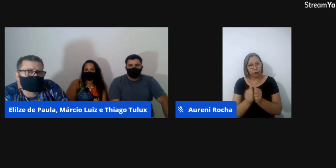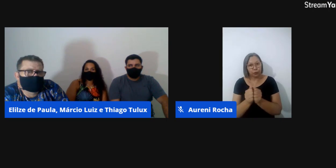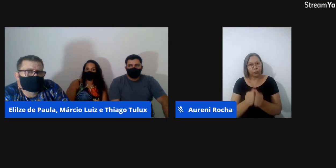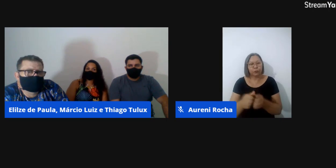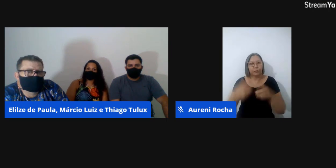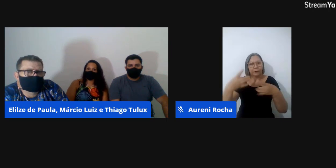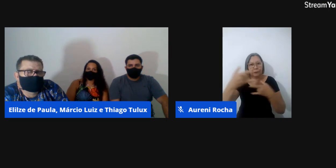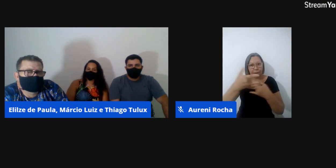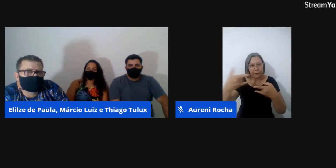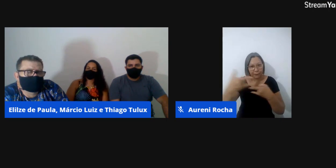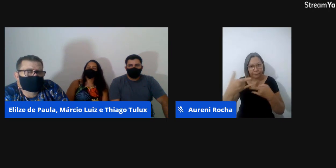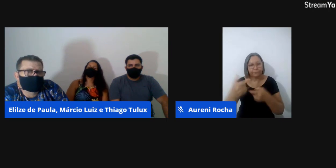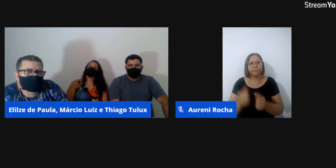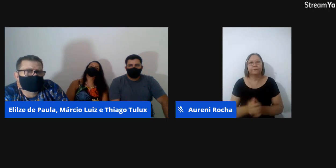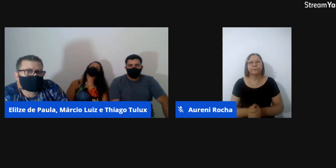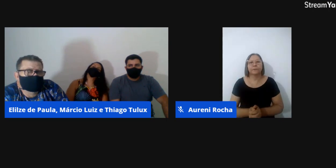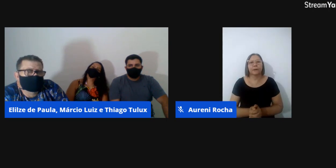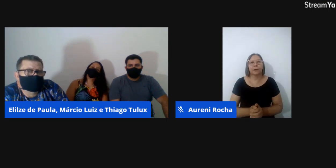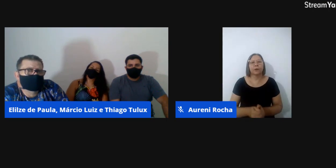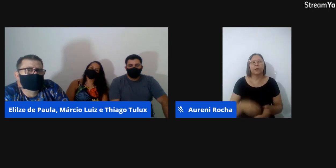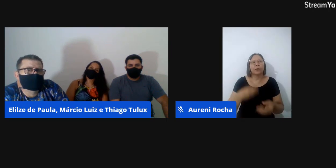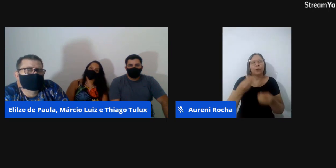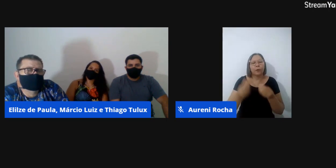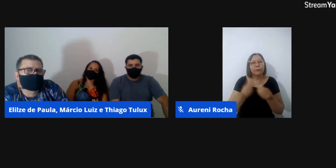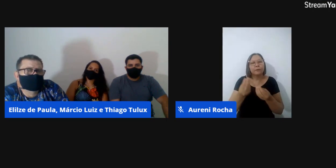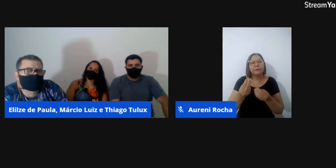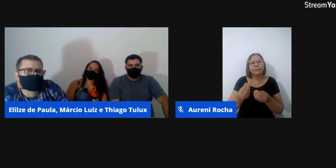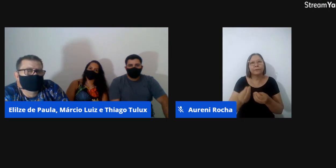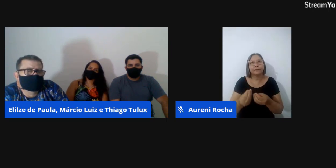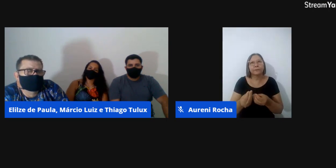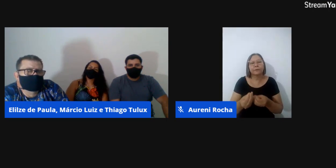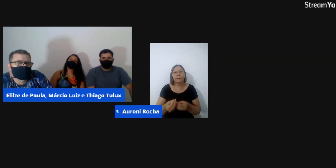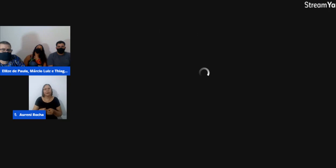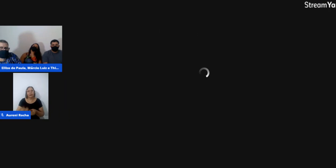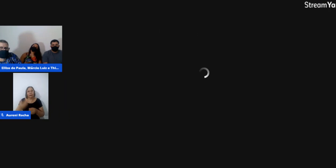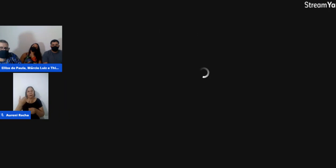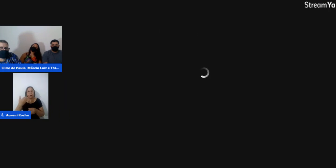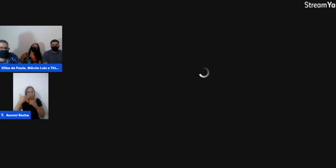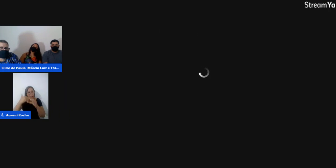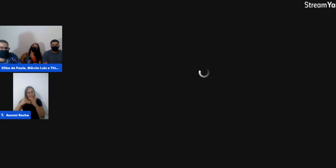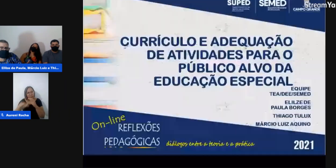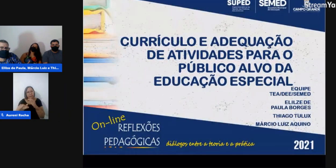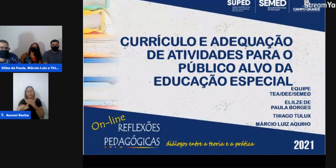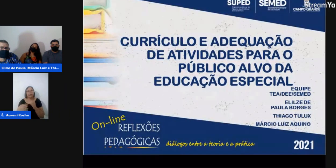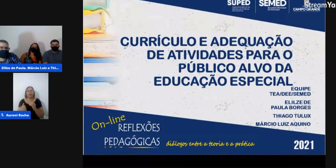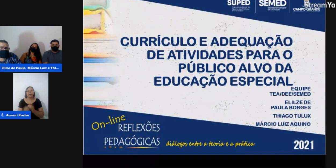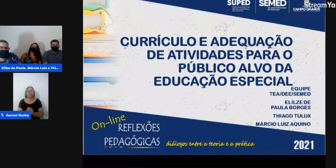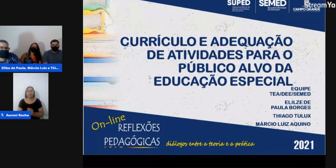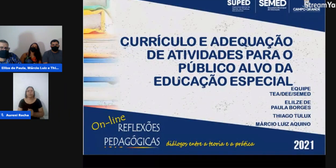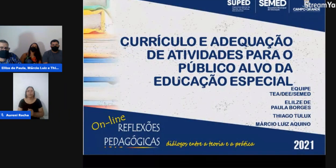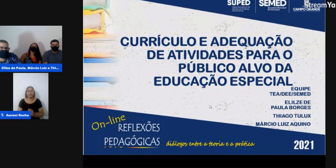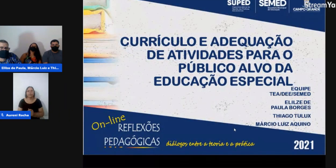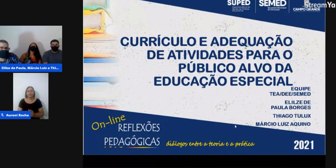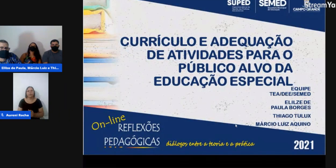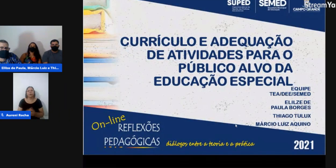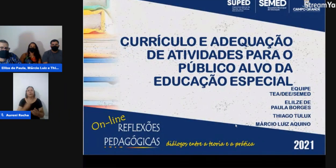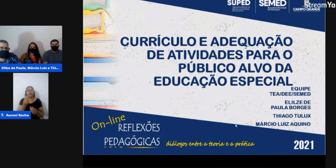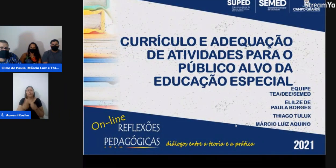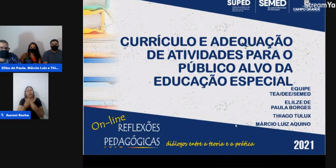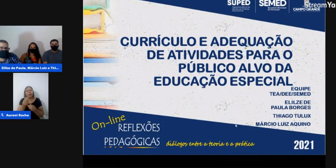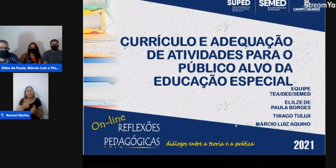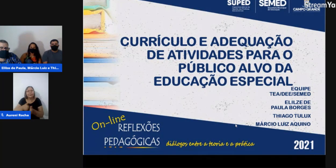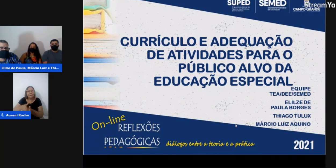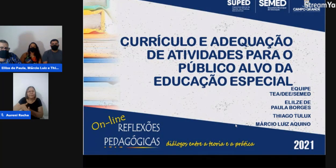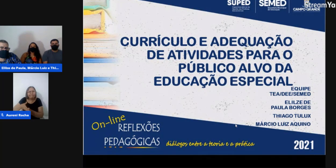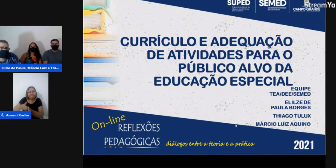de educação especial, a gente tem uma mensagem para vocês que nos direciona um pouquinho de como se